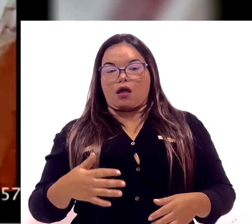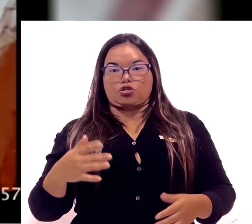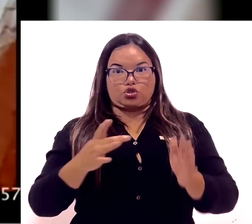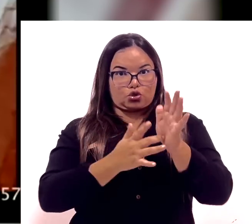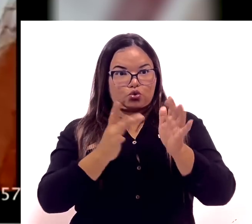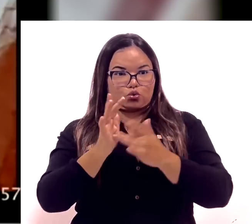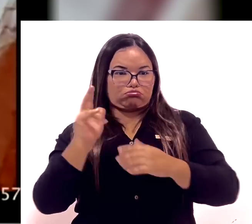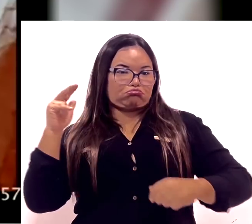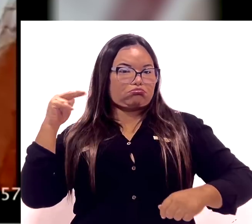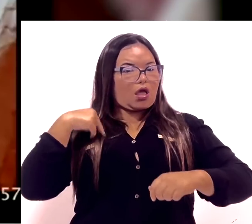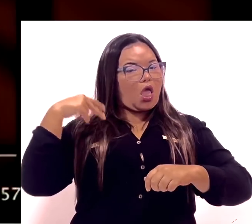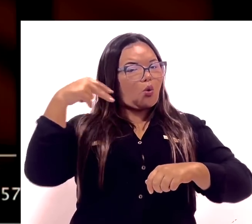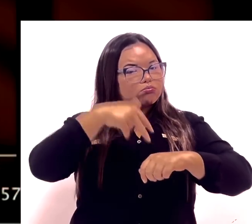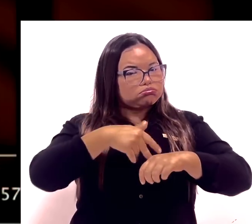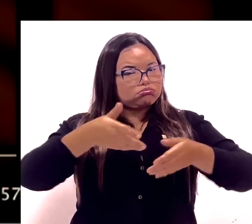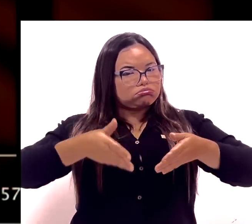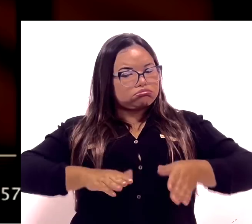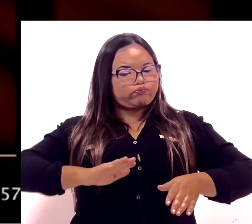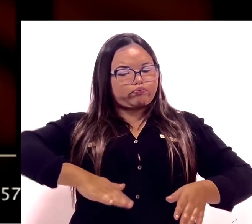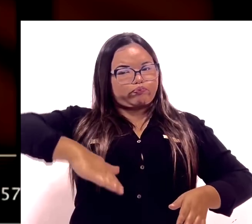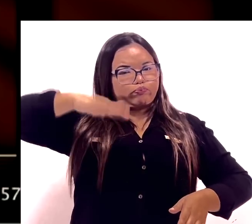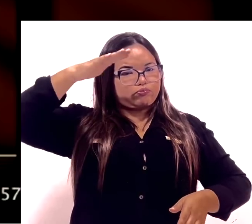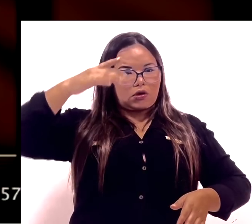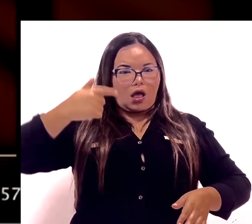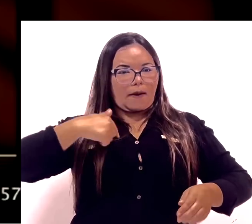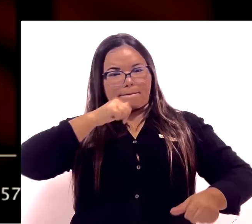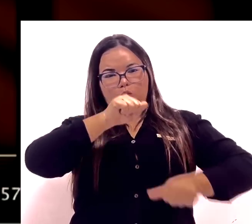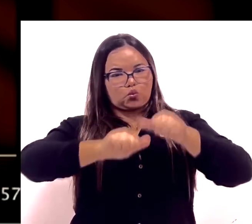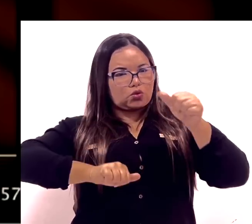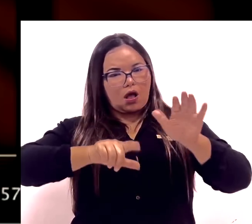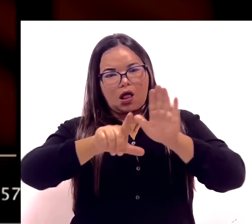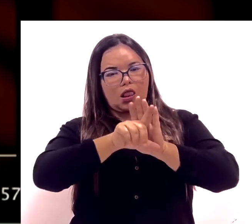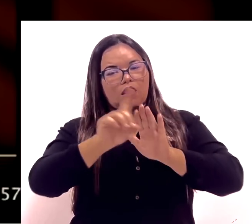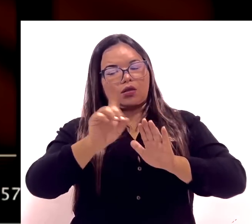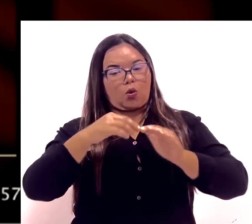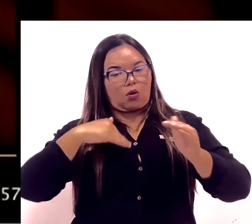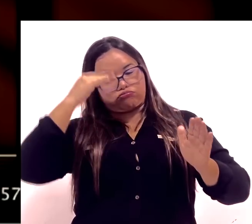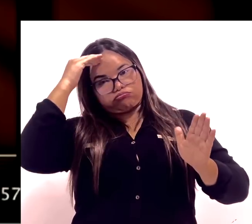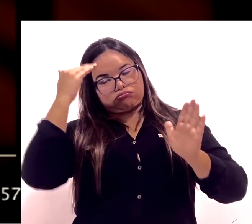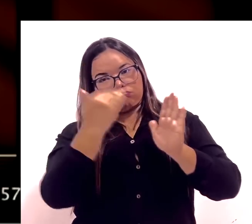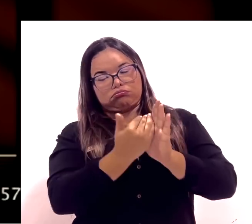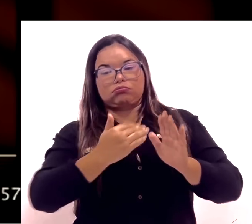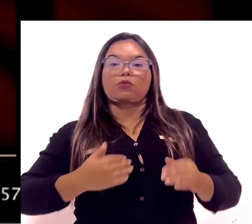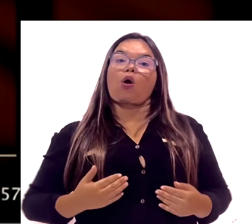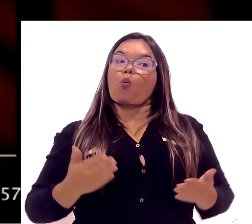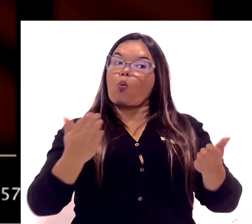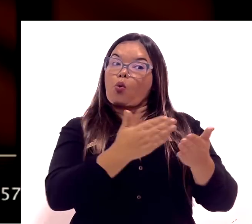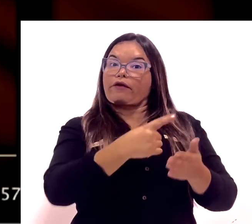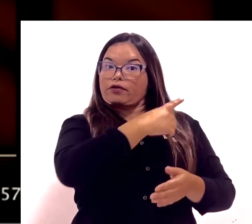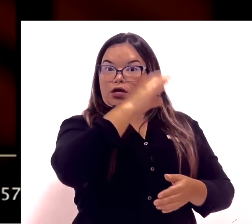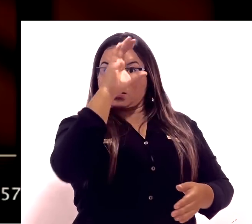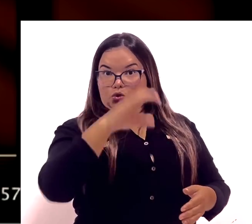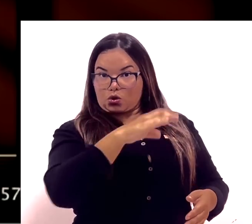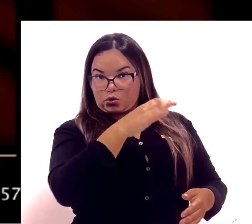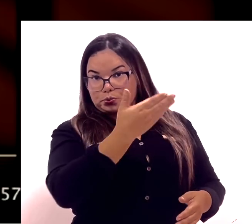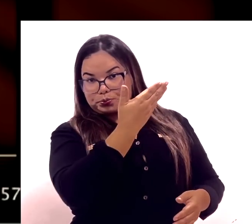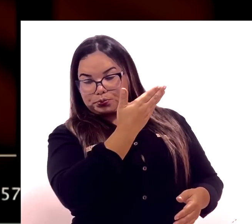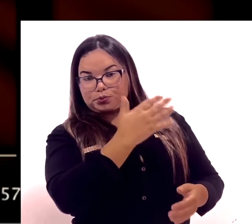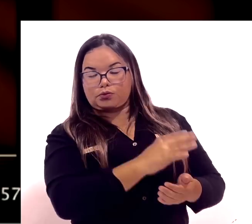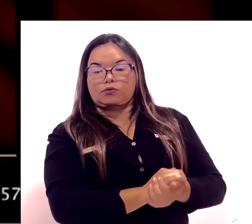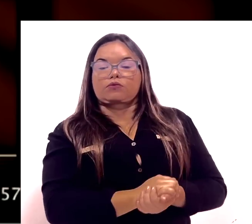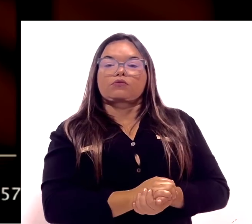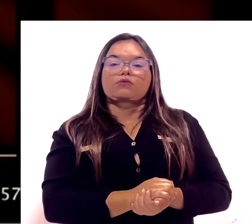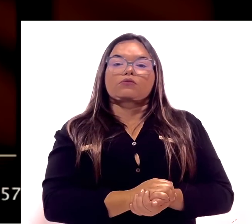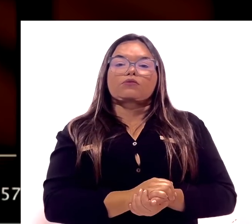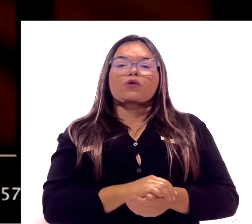esses preceitos. Aqui está o Catequismo do Converso, da Doutrina Católica, página 50. Ele diz, pergunta: qual